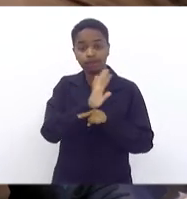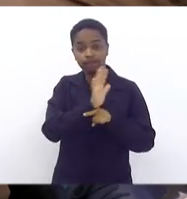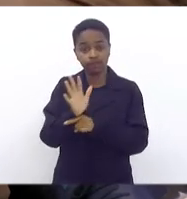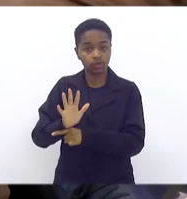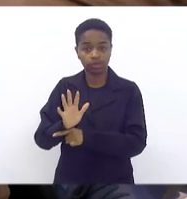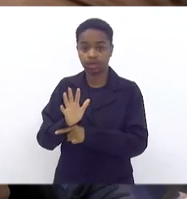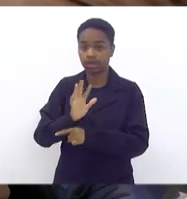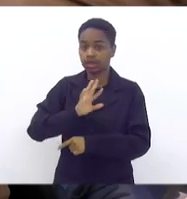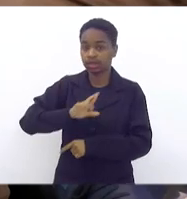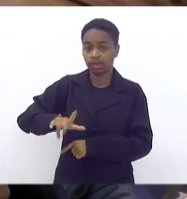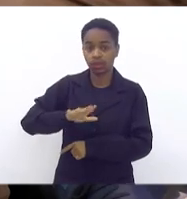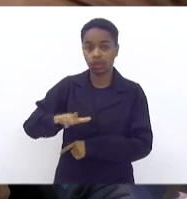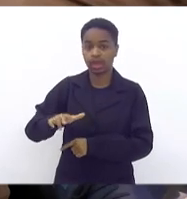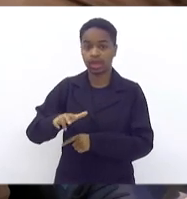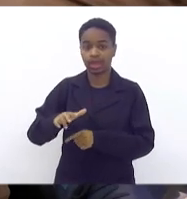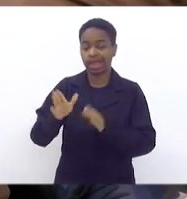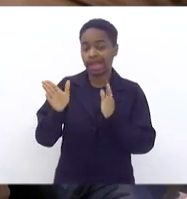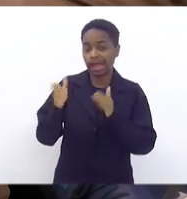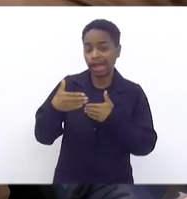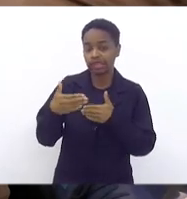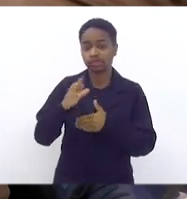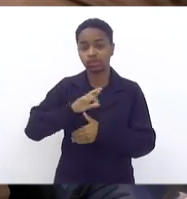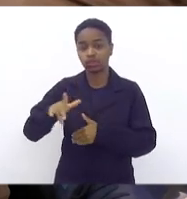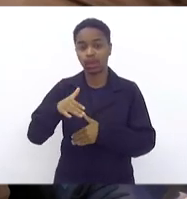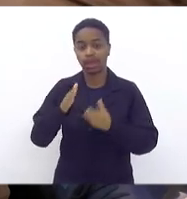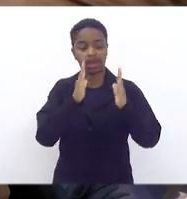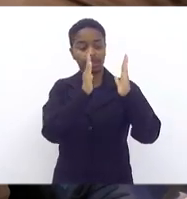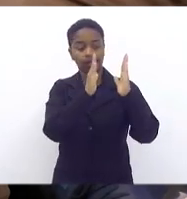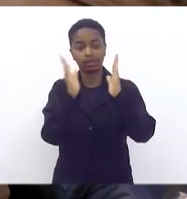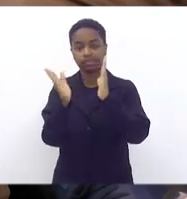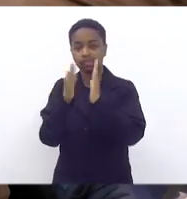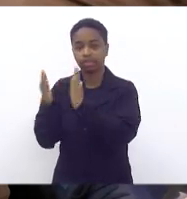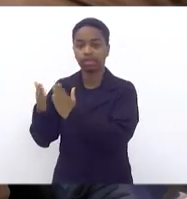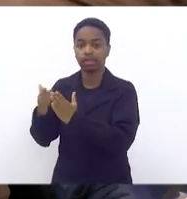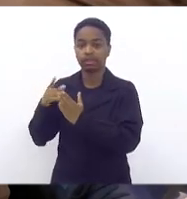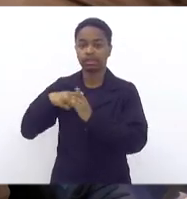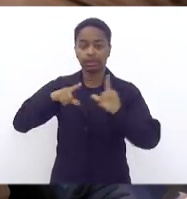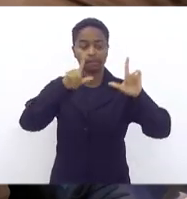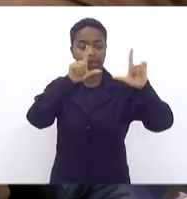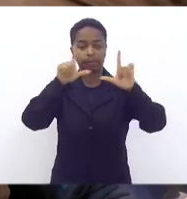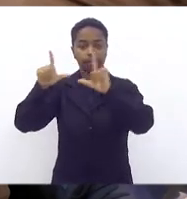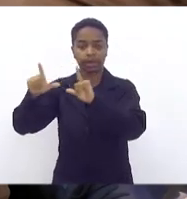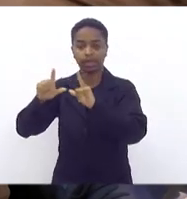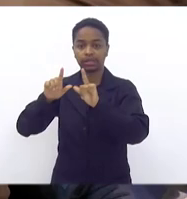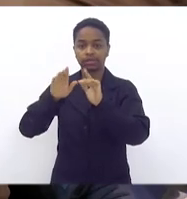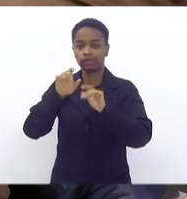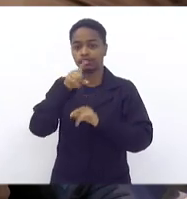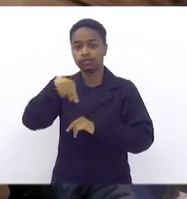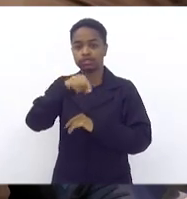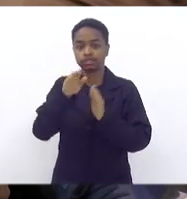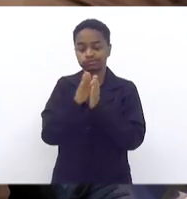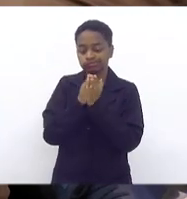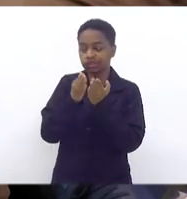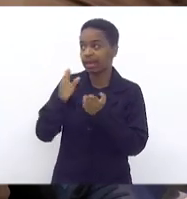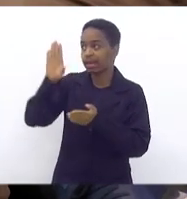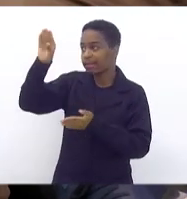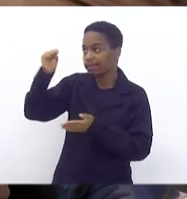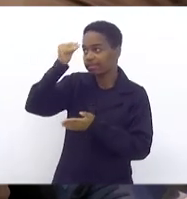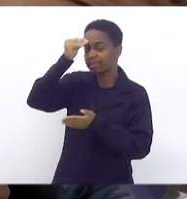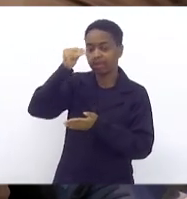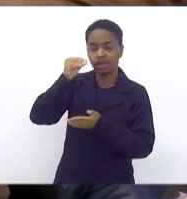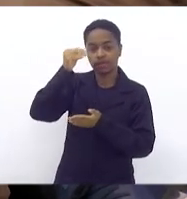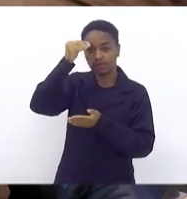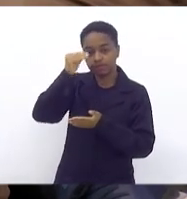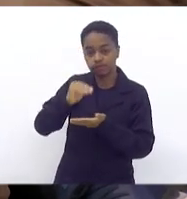caixa não é uma prateleira onde de livros estáticos estão colocados ali e se abre a o armário para se acessar a